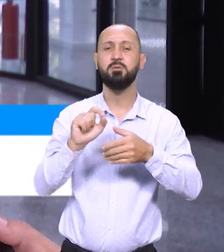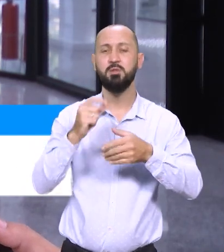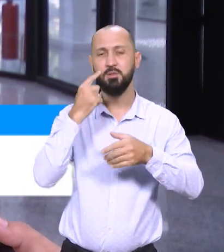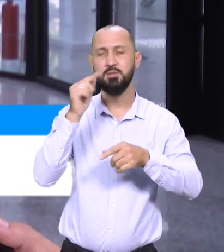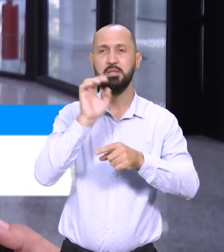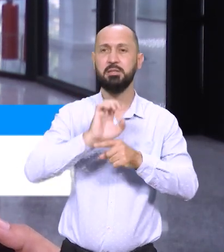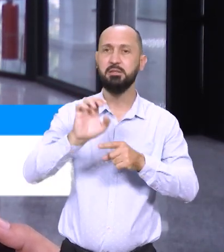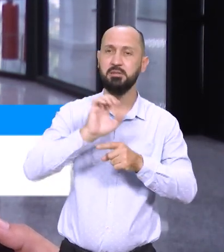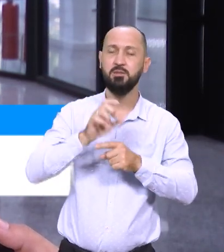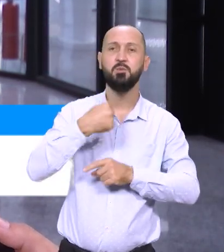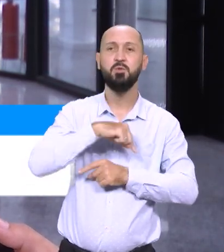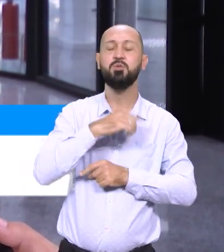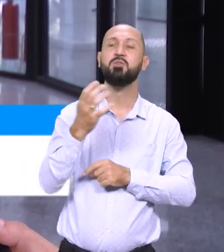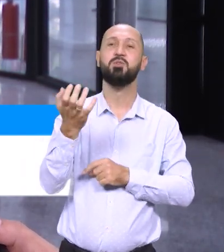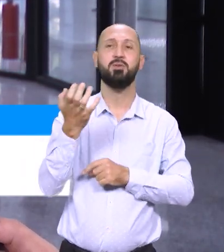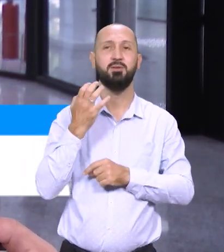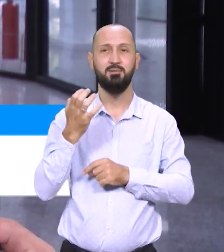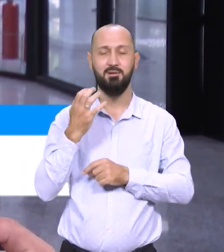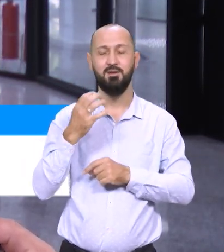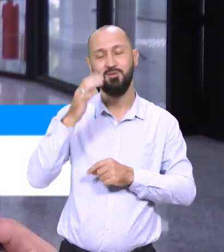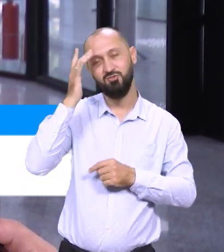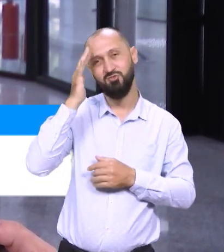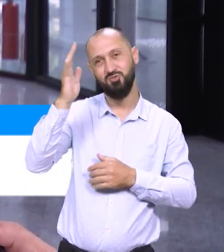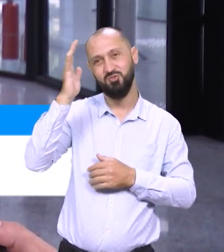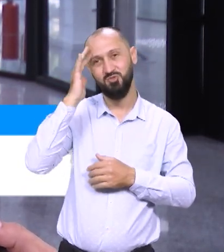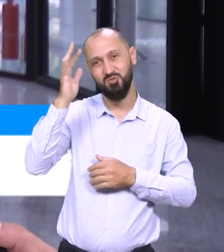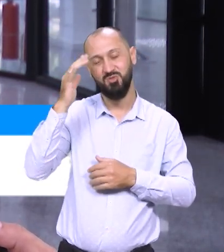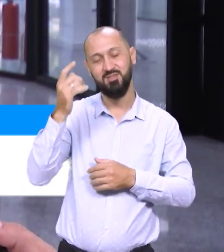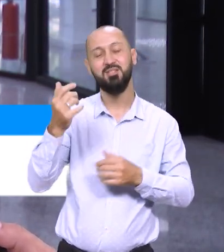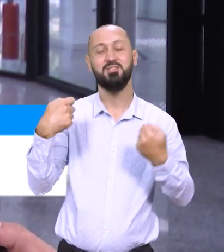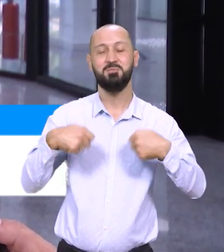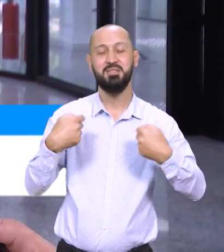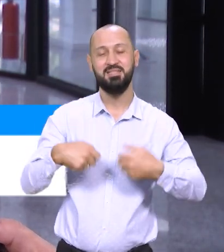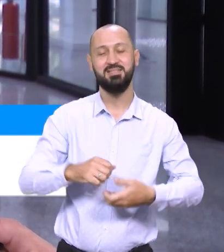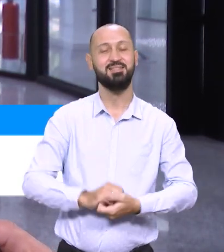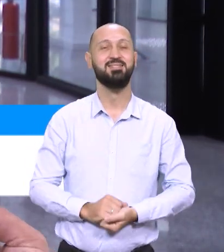construir esse Estado que nós queremos, que nós sonhamos e que nós merecemos.